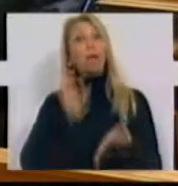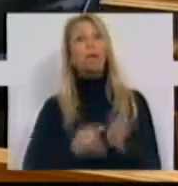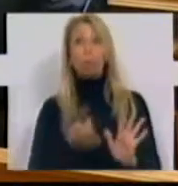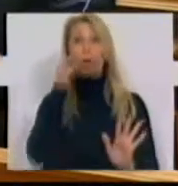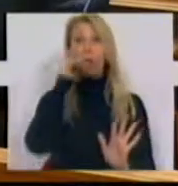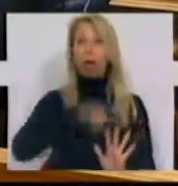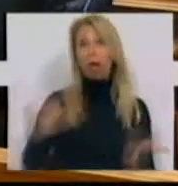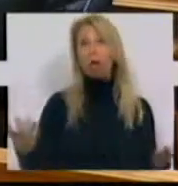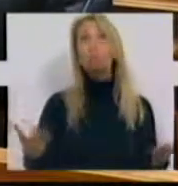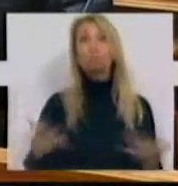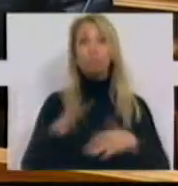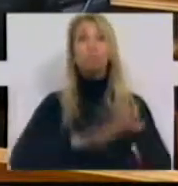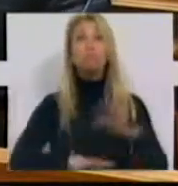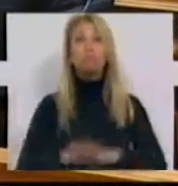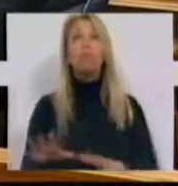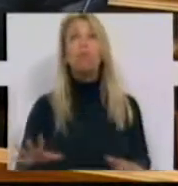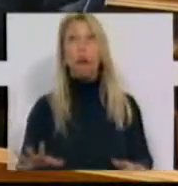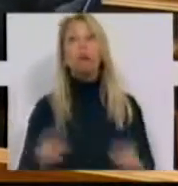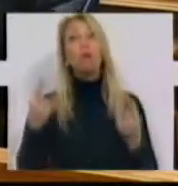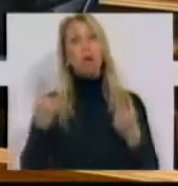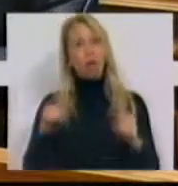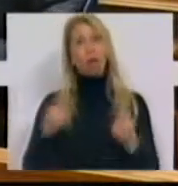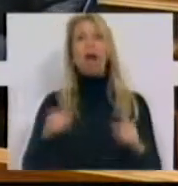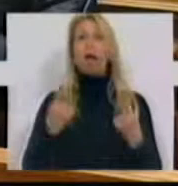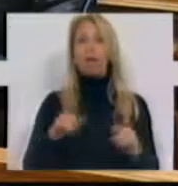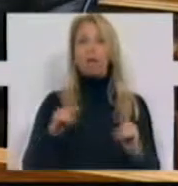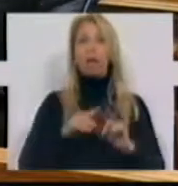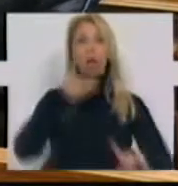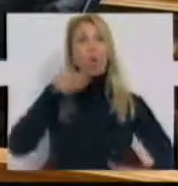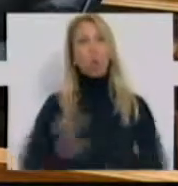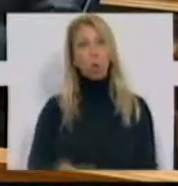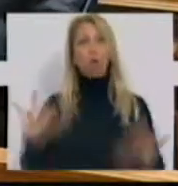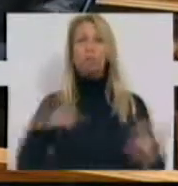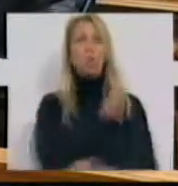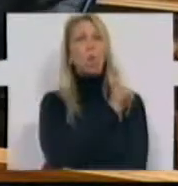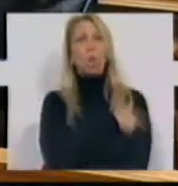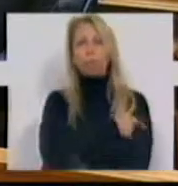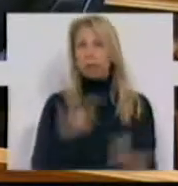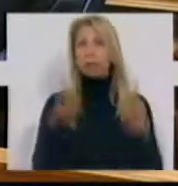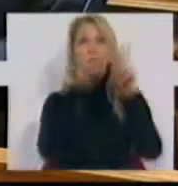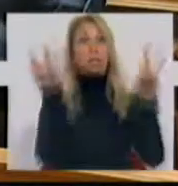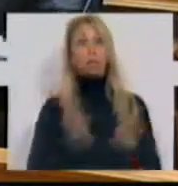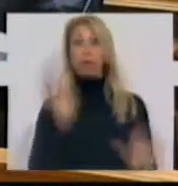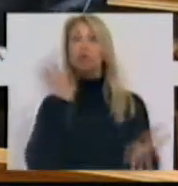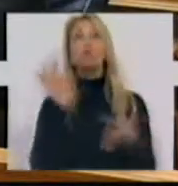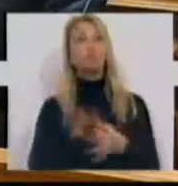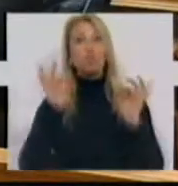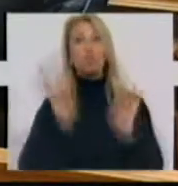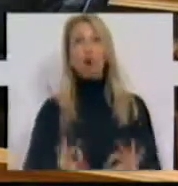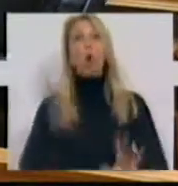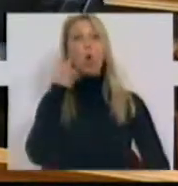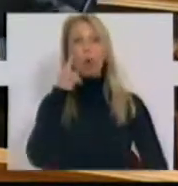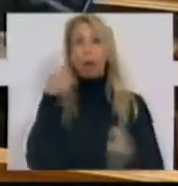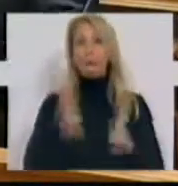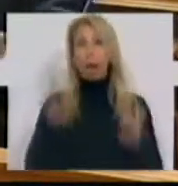quem efetivamente esteja avalizado no sentido de seja portador de competências, de certificação adequada, de conhecimento da